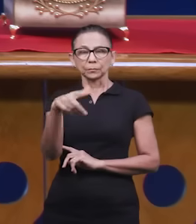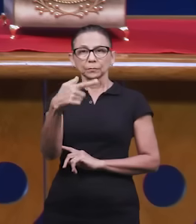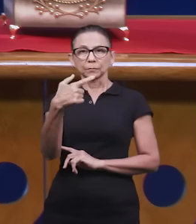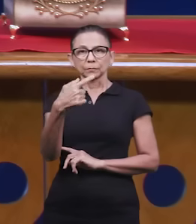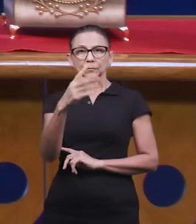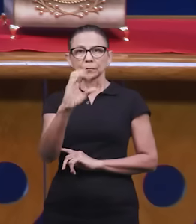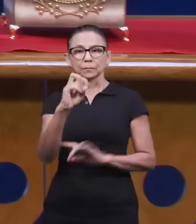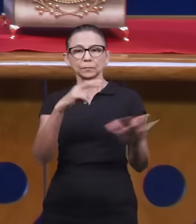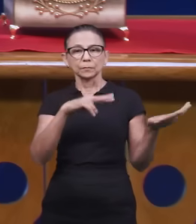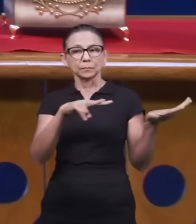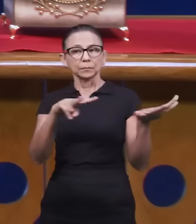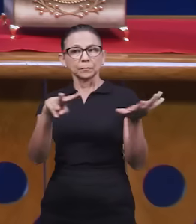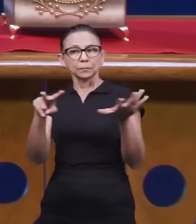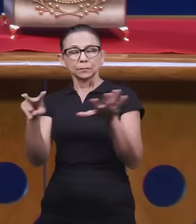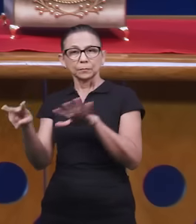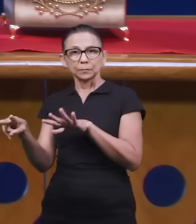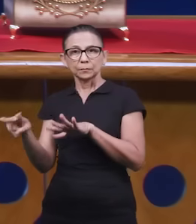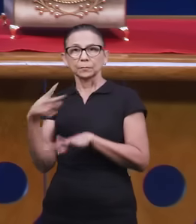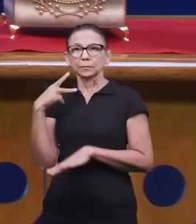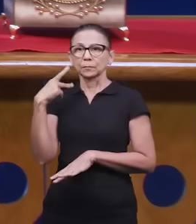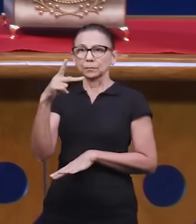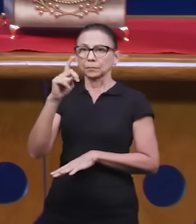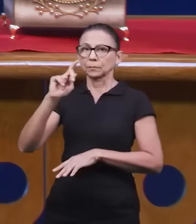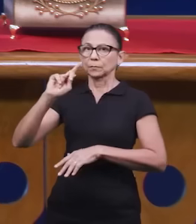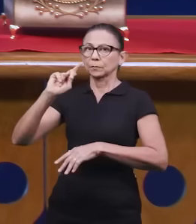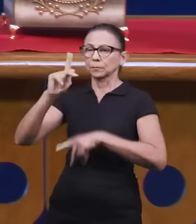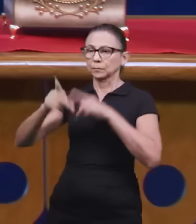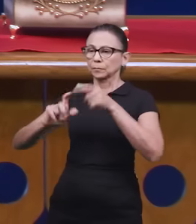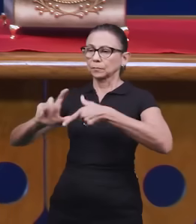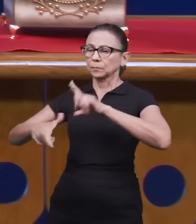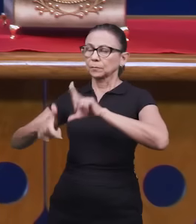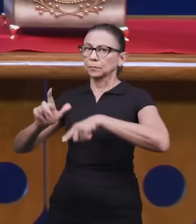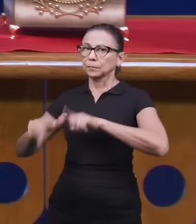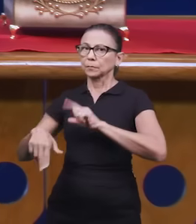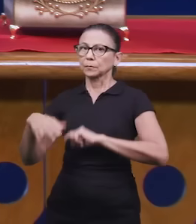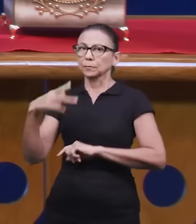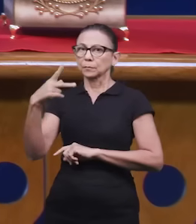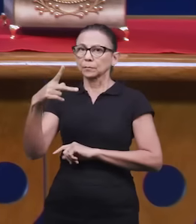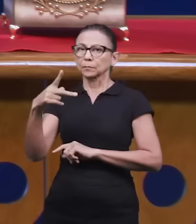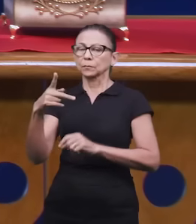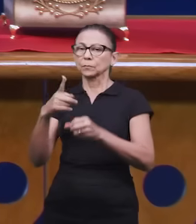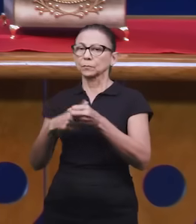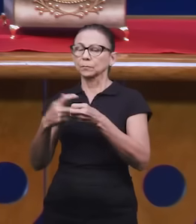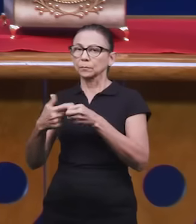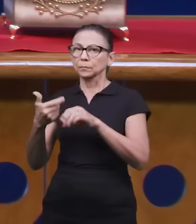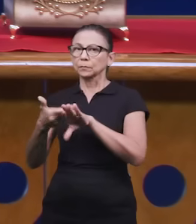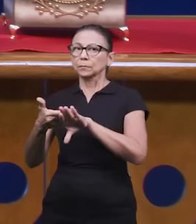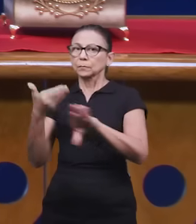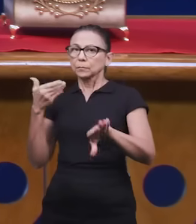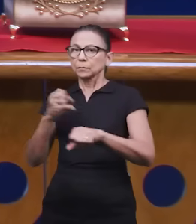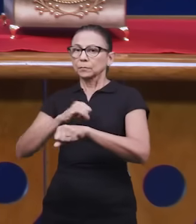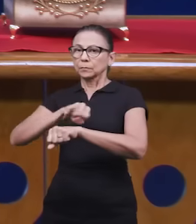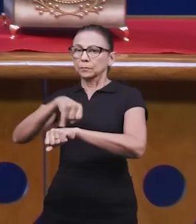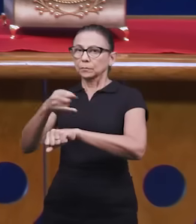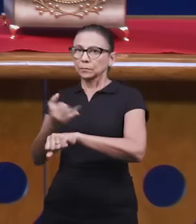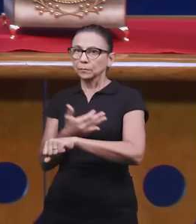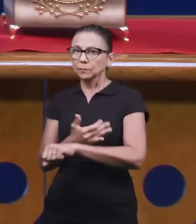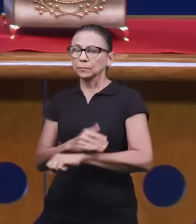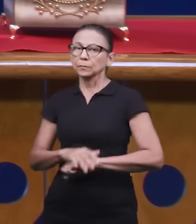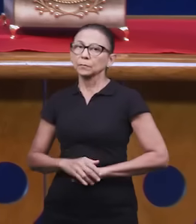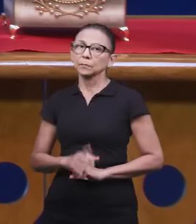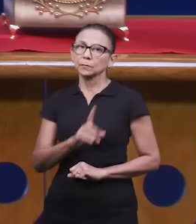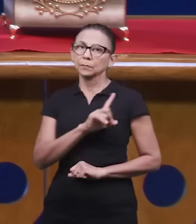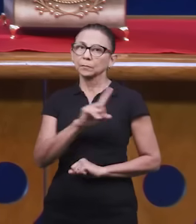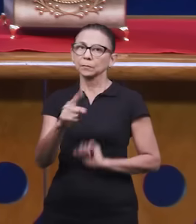respeito. 70 semanas estão determinadas sobre o teu povo, Israel, e a tua santa cidade, Jerusalém. Não